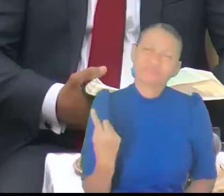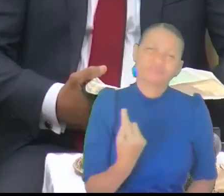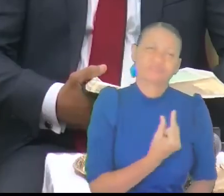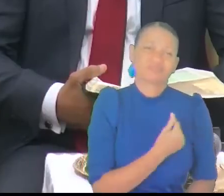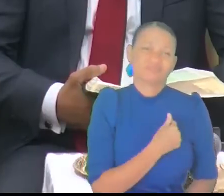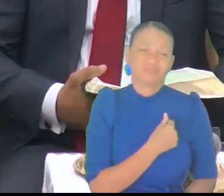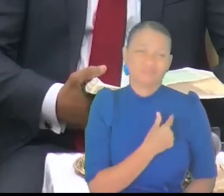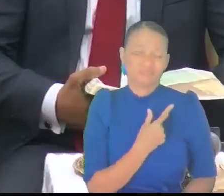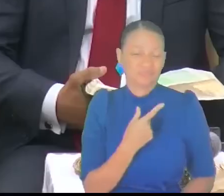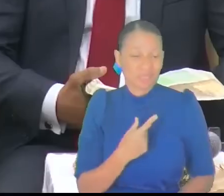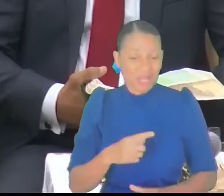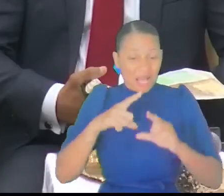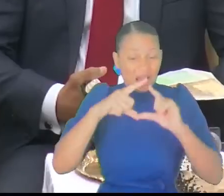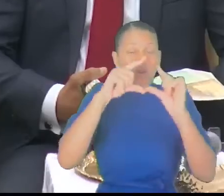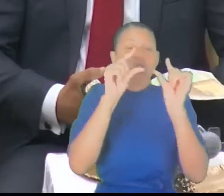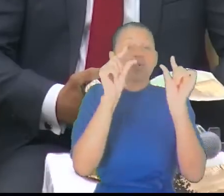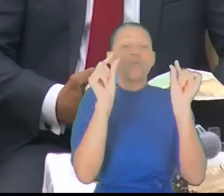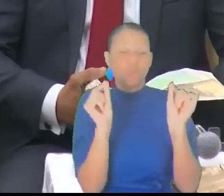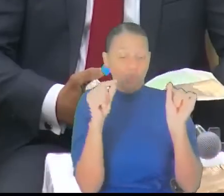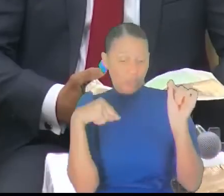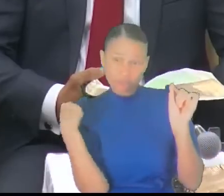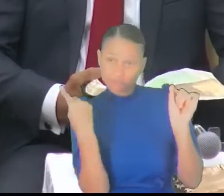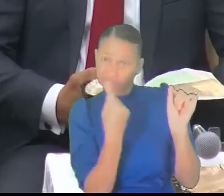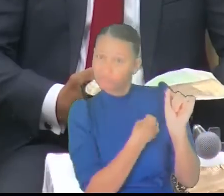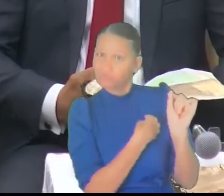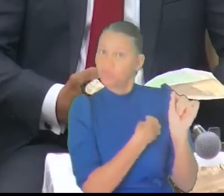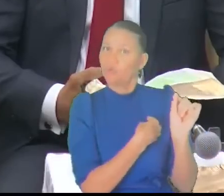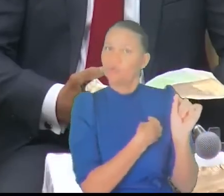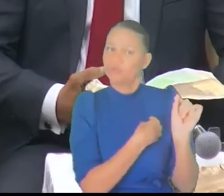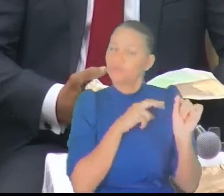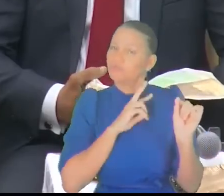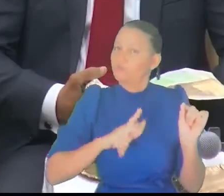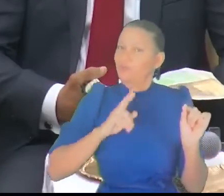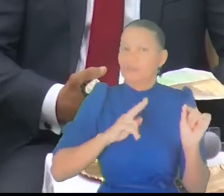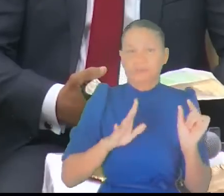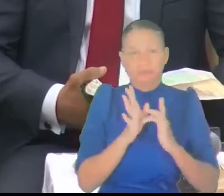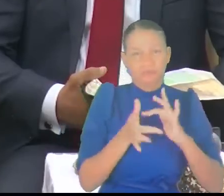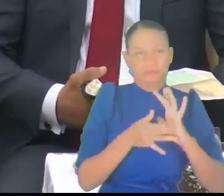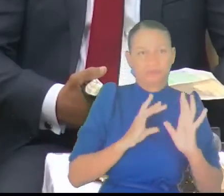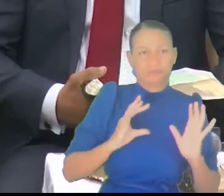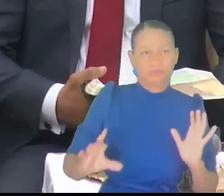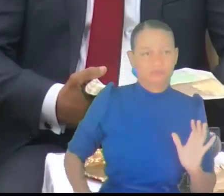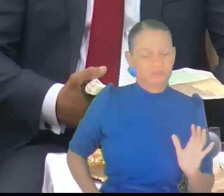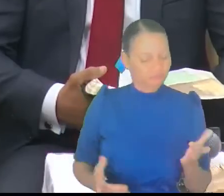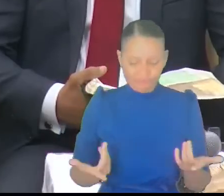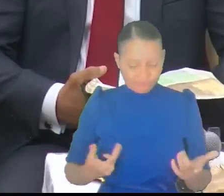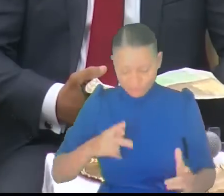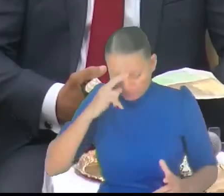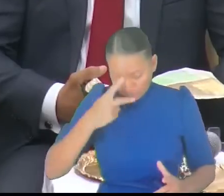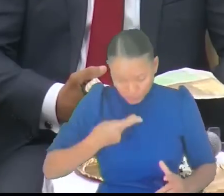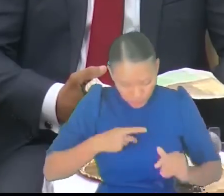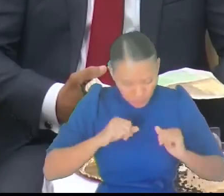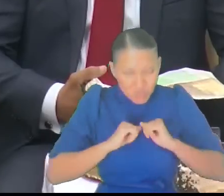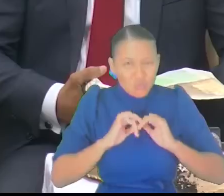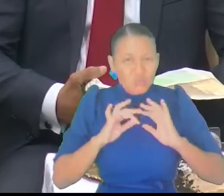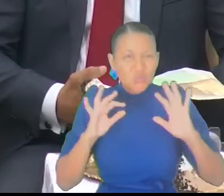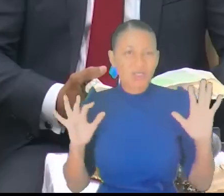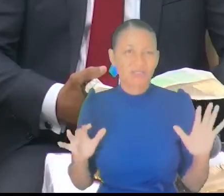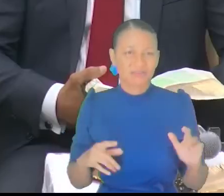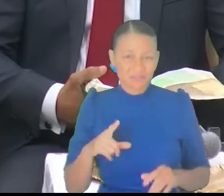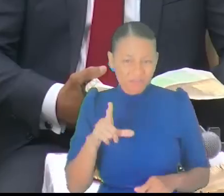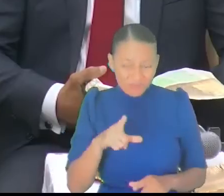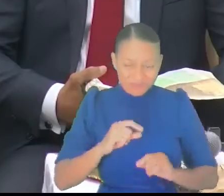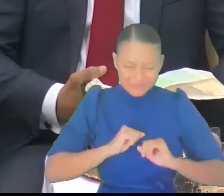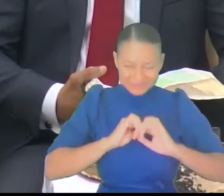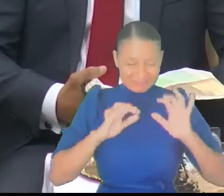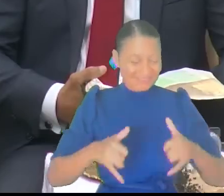é Cristo, a lua somos nós. Nós é que não temos luz própria. Se você tem um pouquinho de luz, não